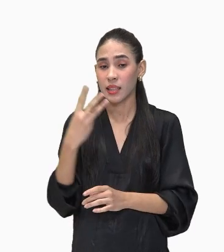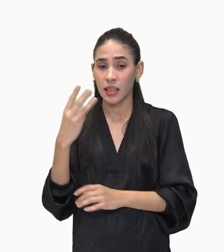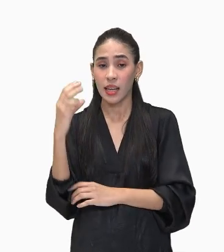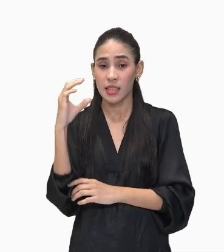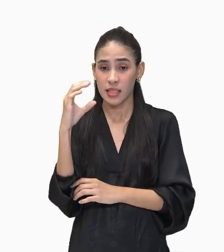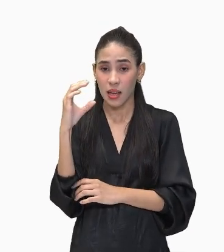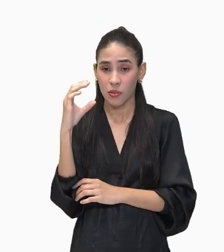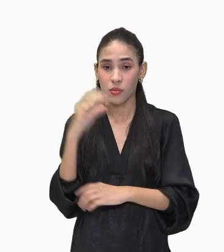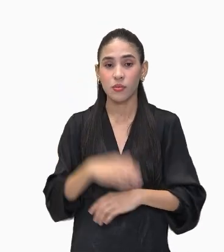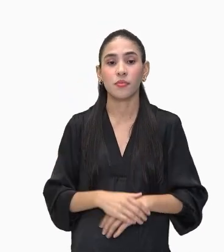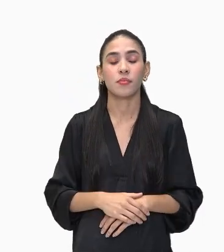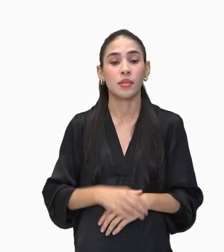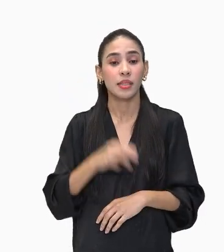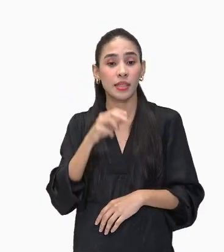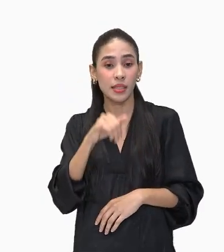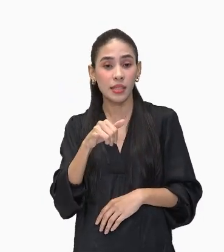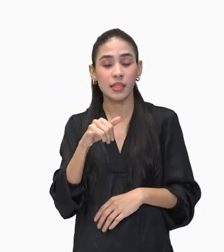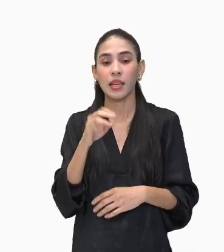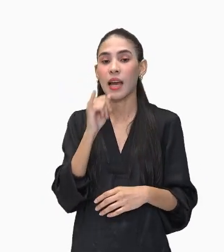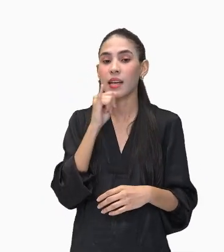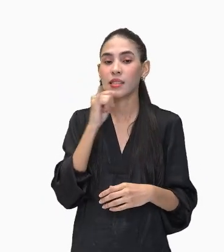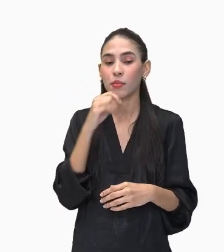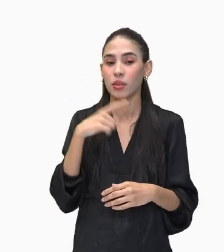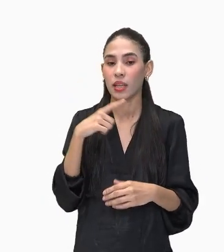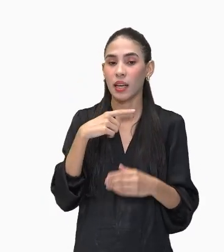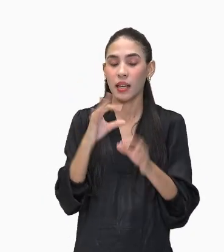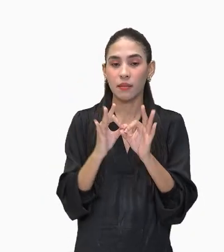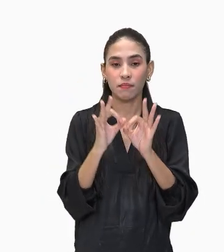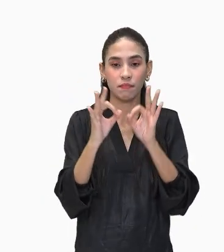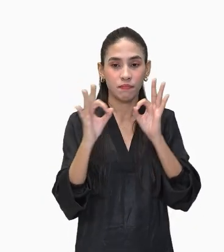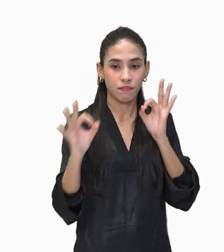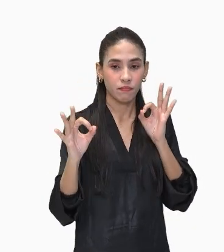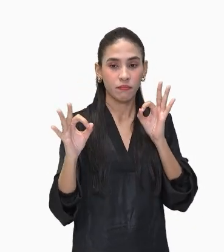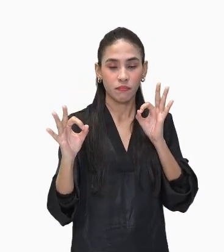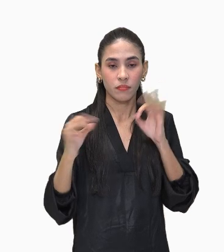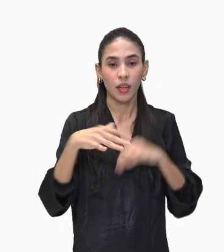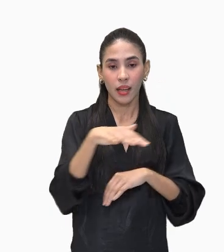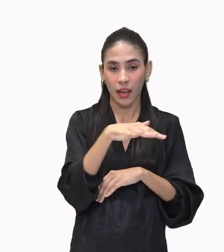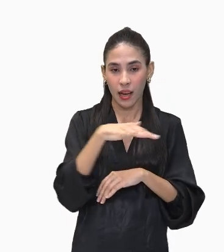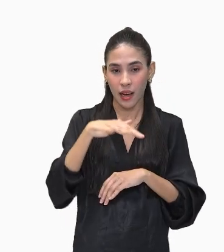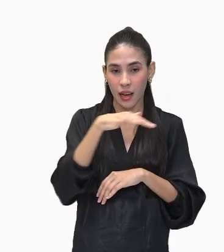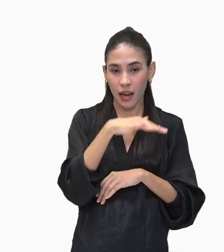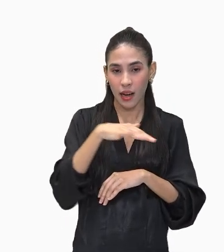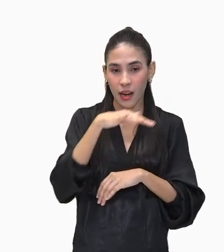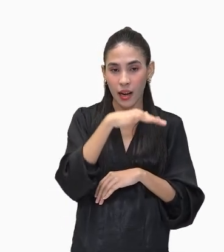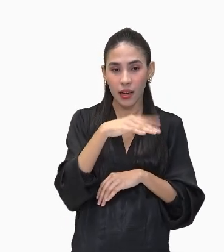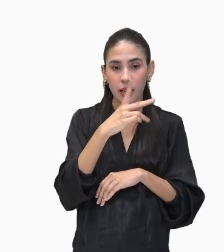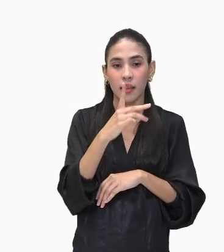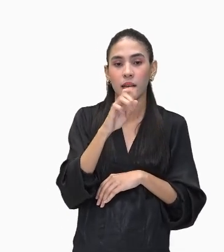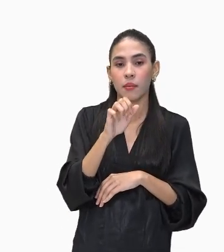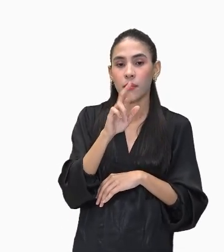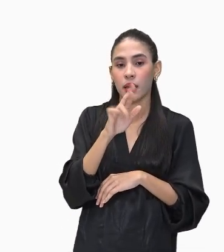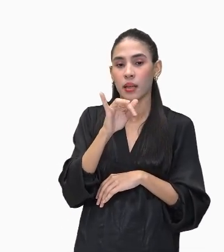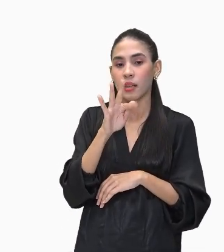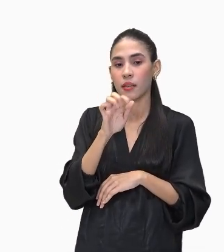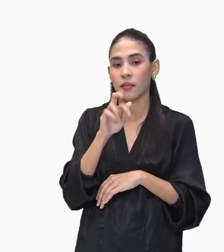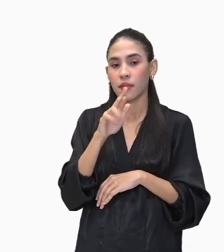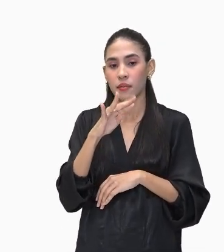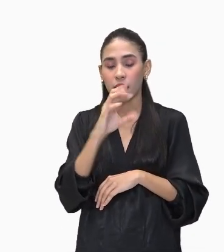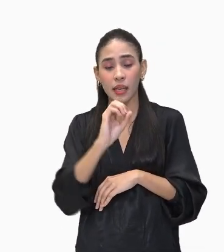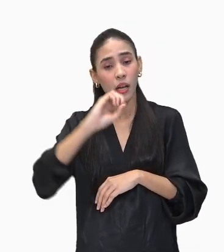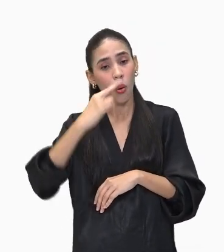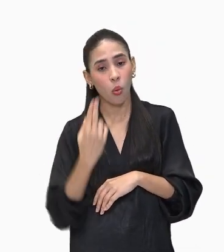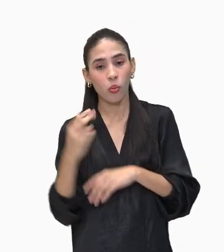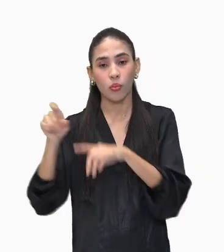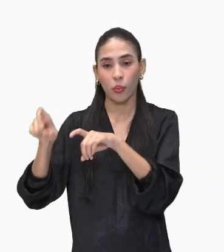À medida que nós nos afastamos, né, para as áreas periféricas, para as áreas